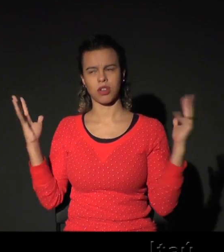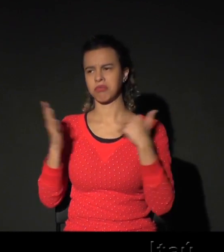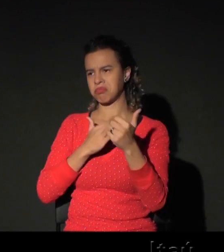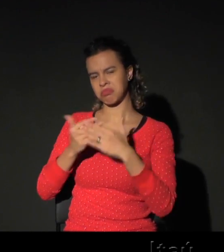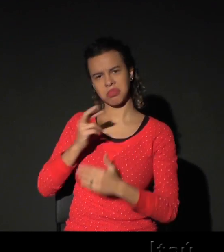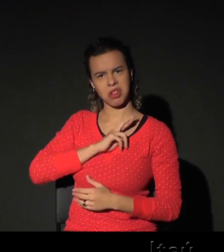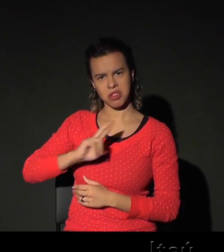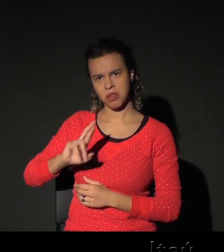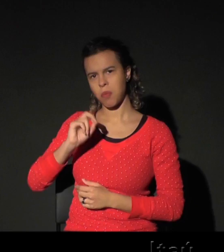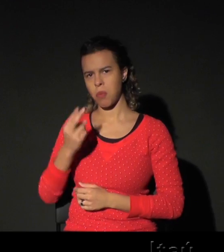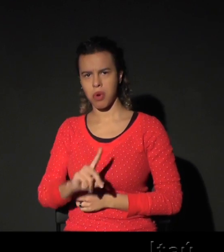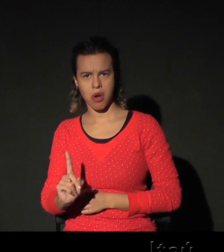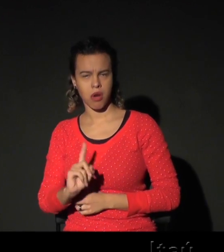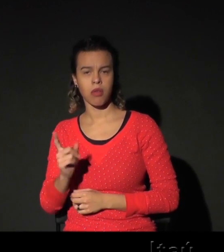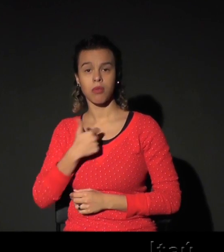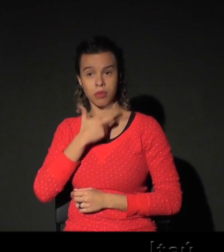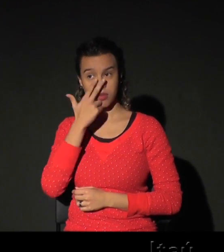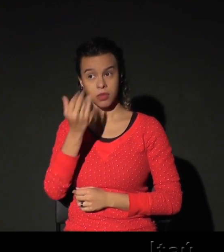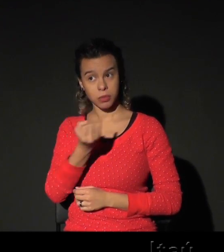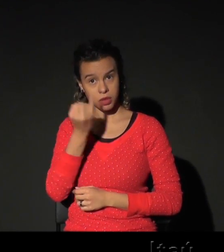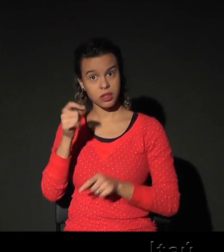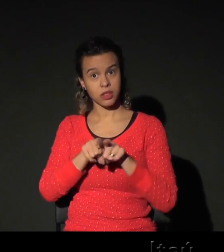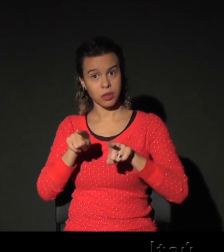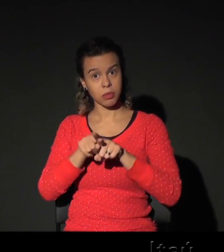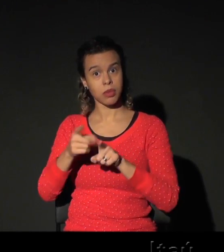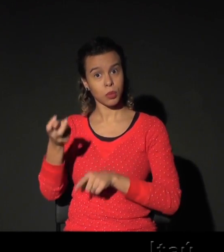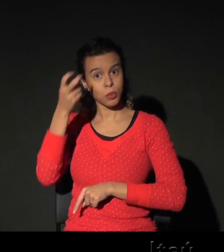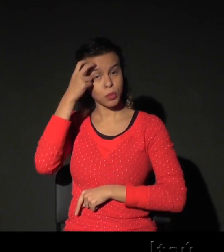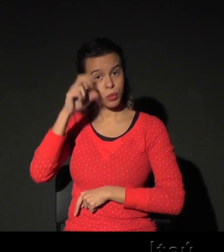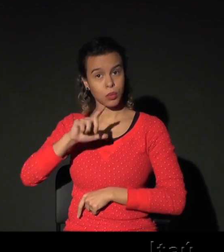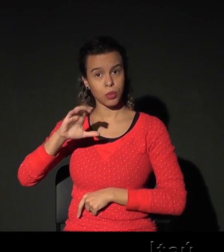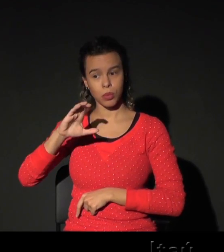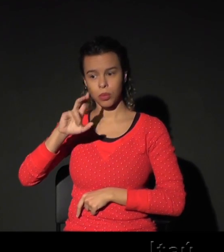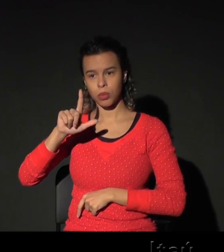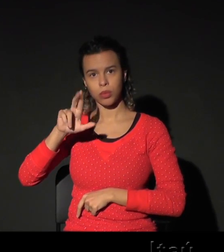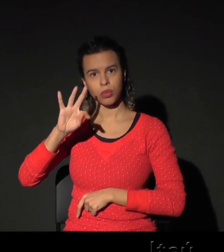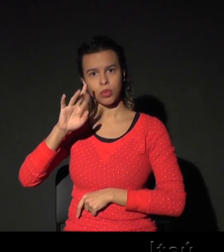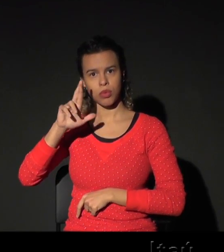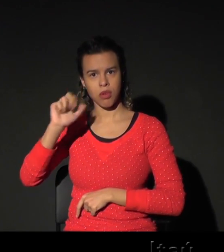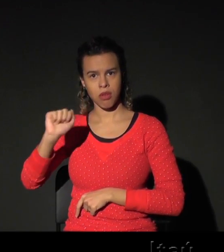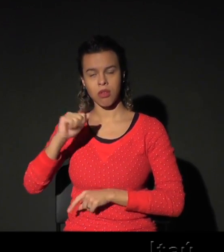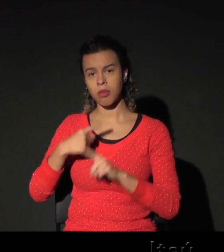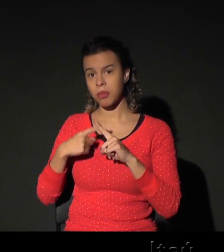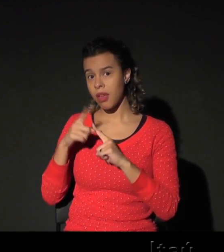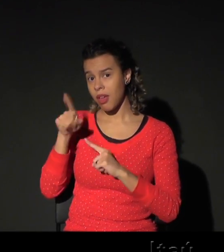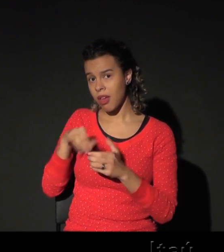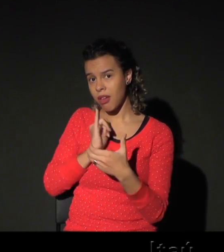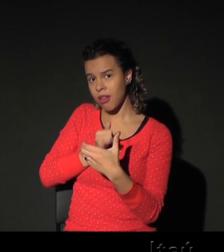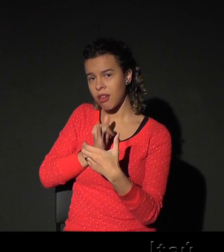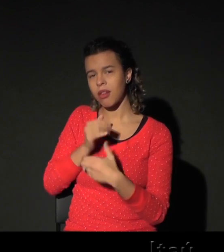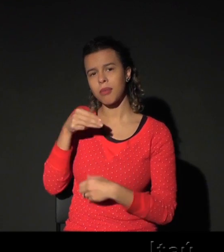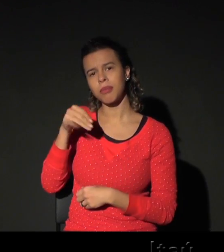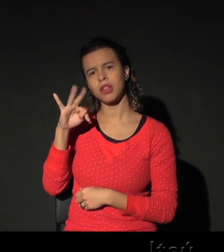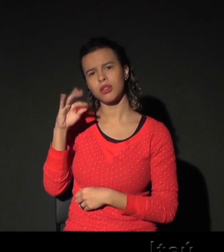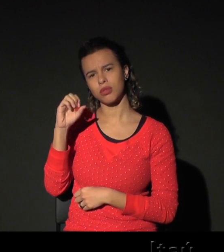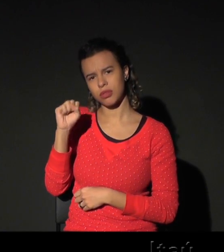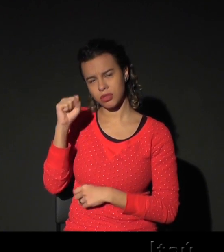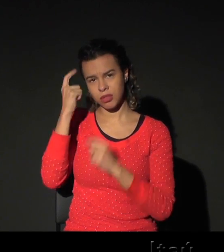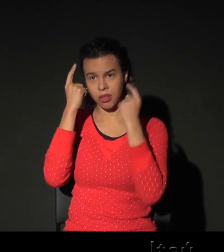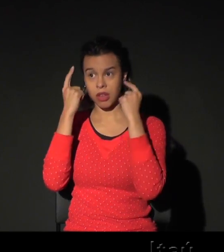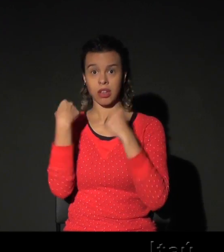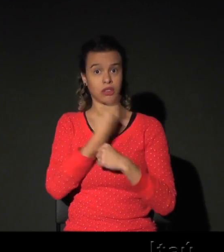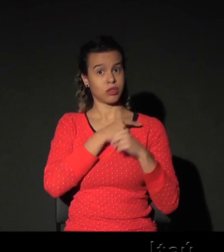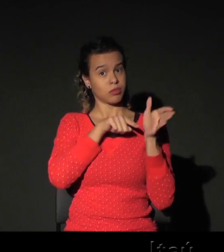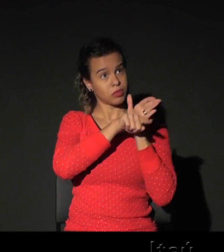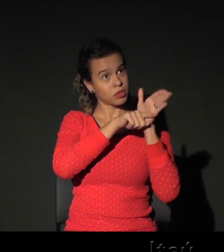é da religião ou não eu acho que é importante também conhecer como cultura porque é muito importante porque são mitos né a gente estuda os mitos gregos os